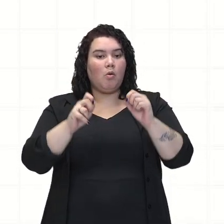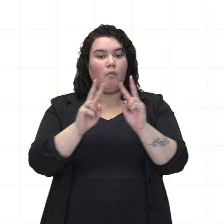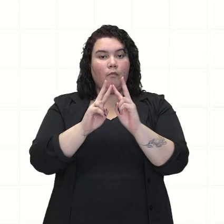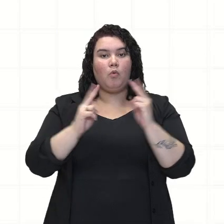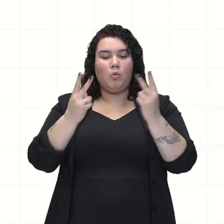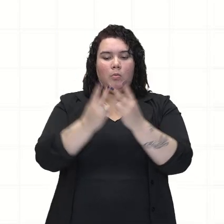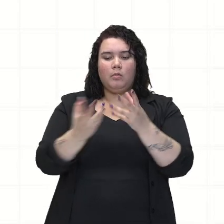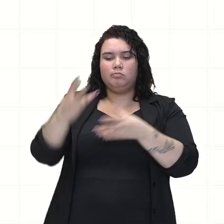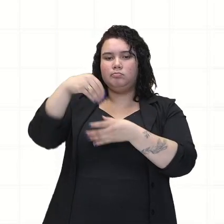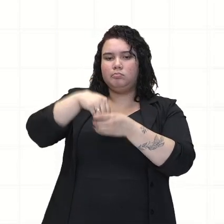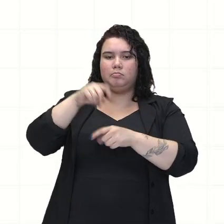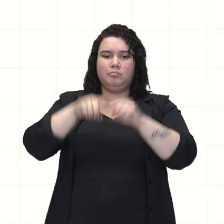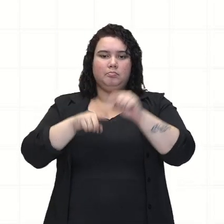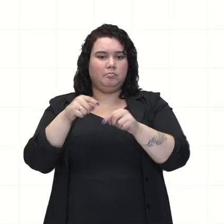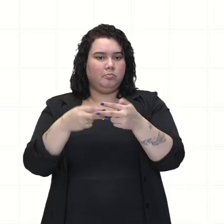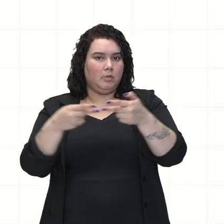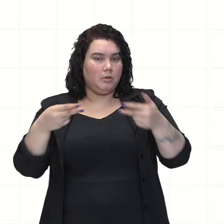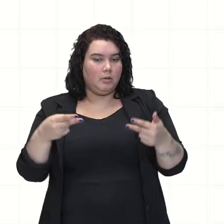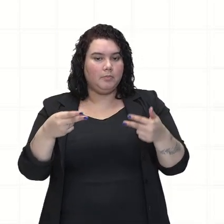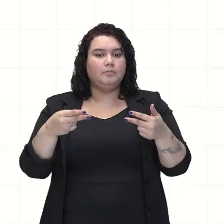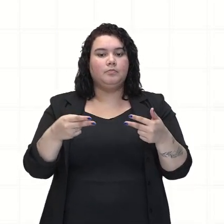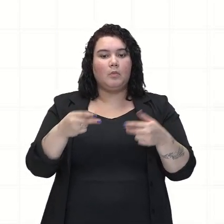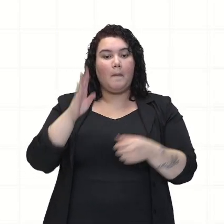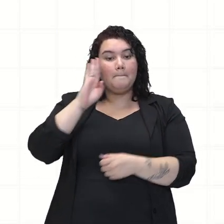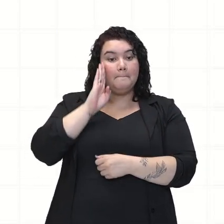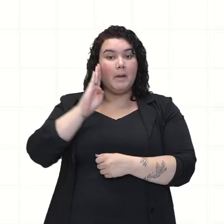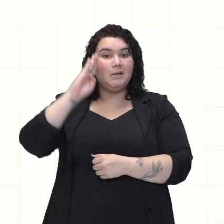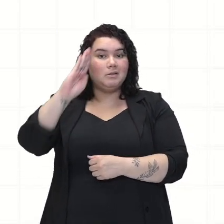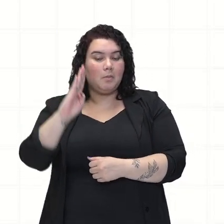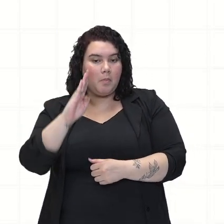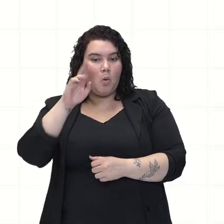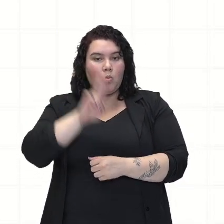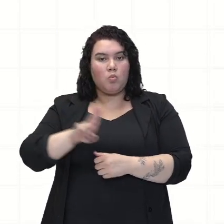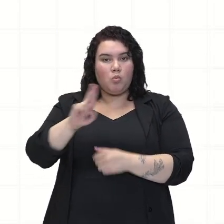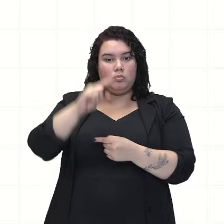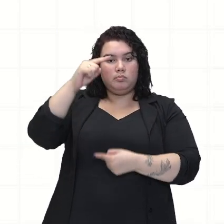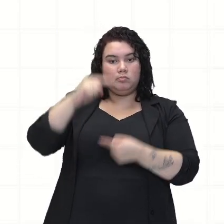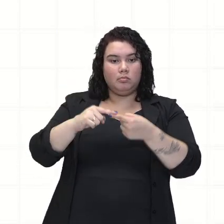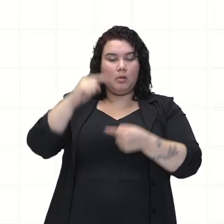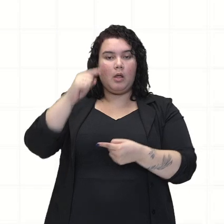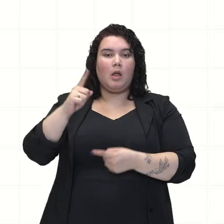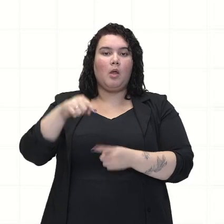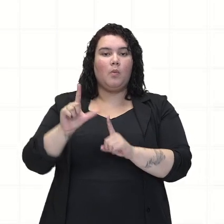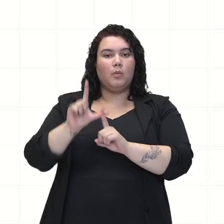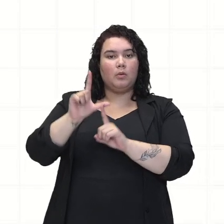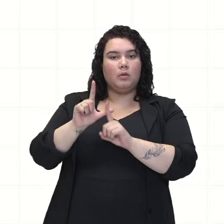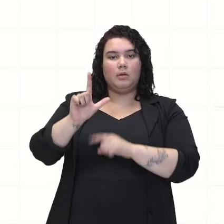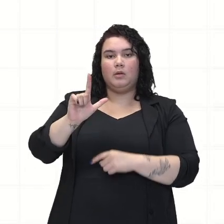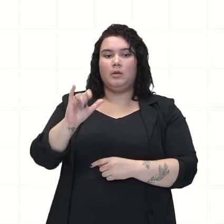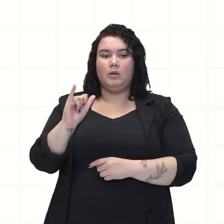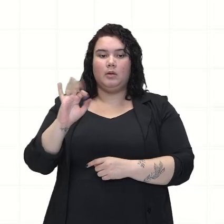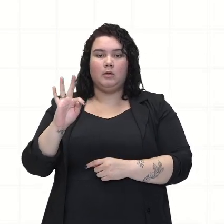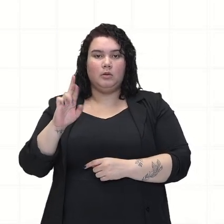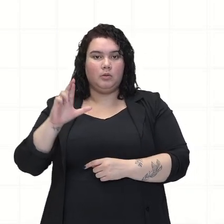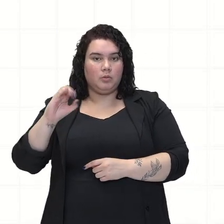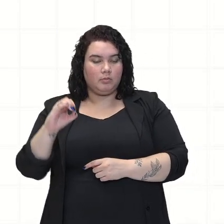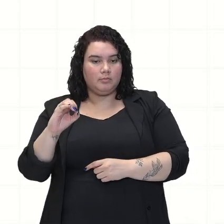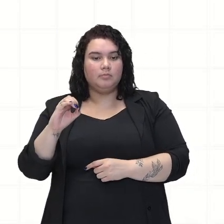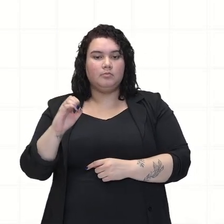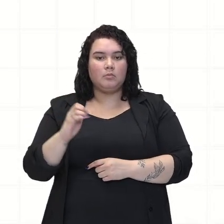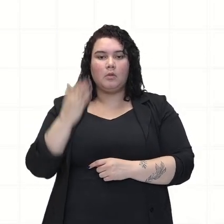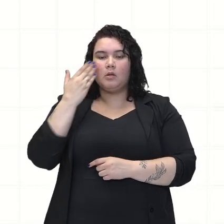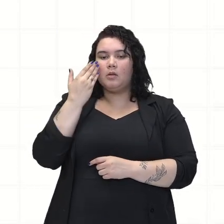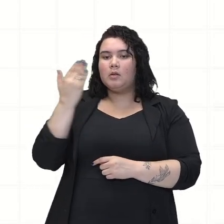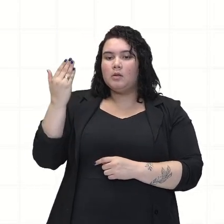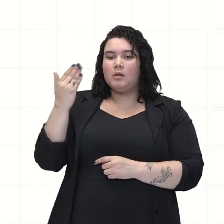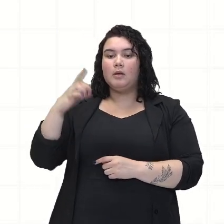interior de um recipiente. A principal unidade de medida da capacidade é o litro. E aí nós temos a